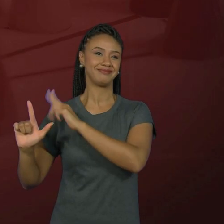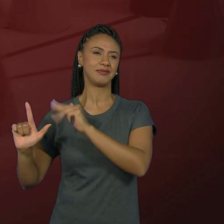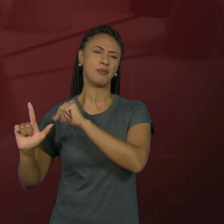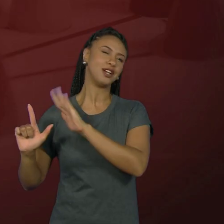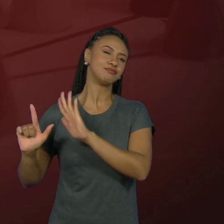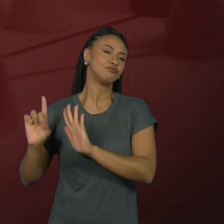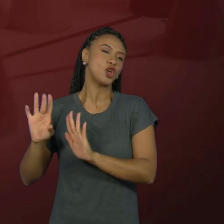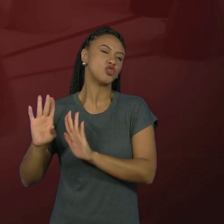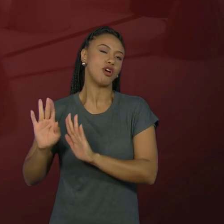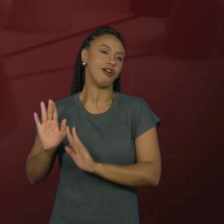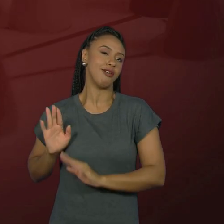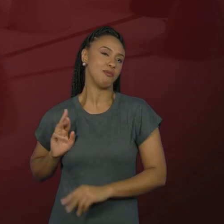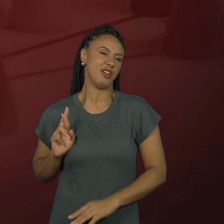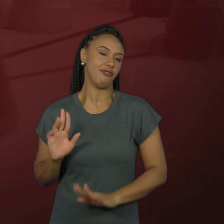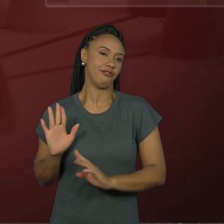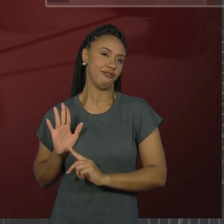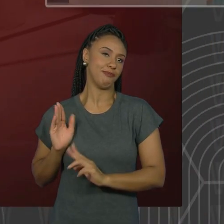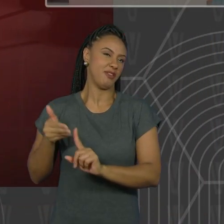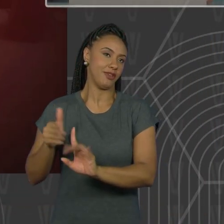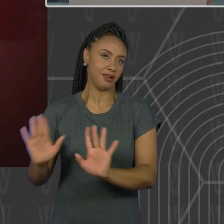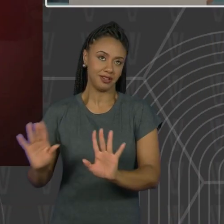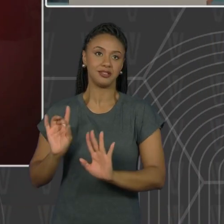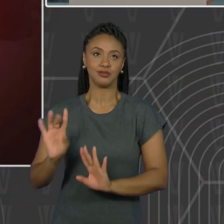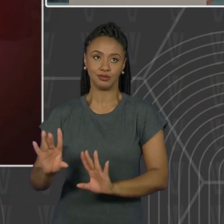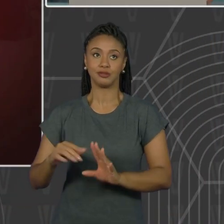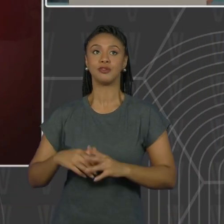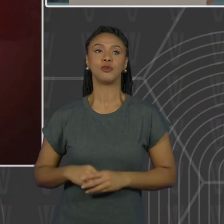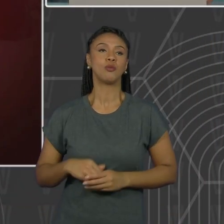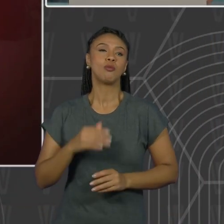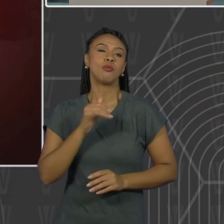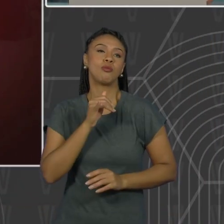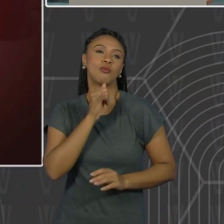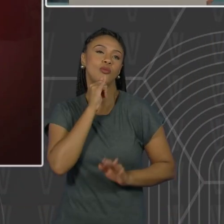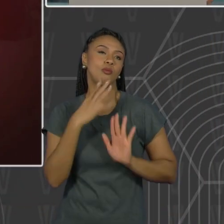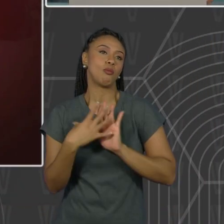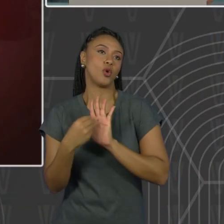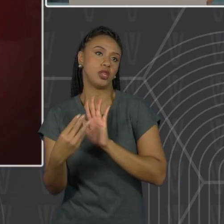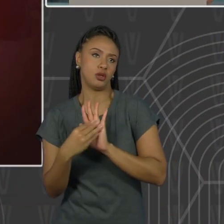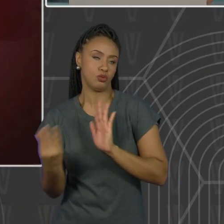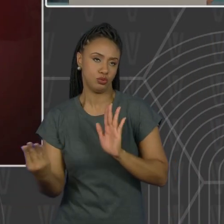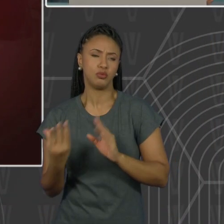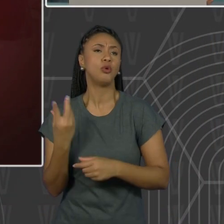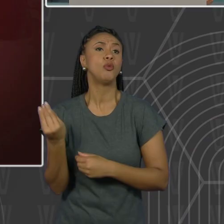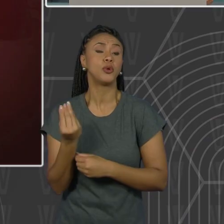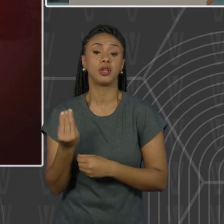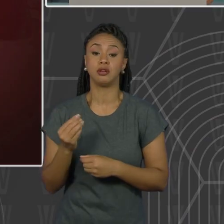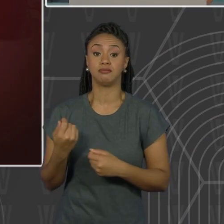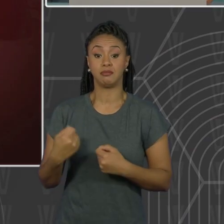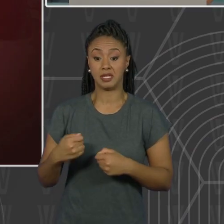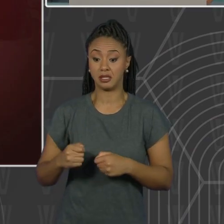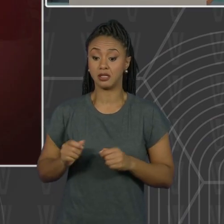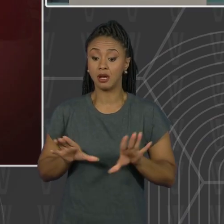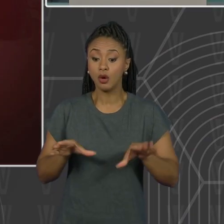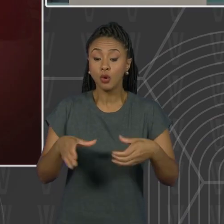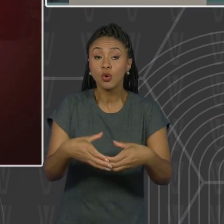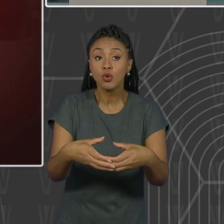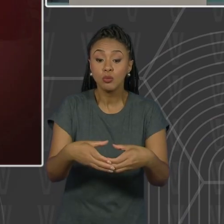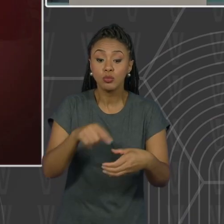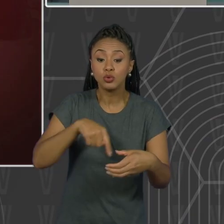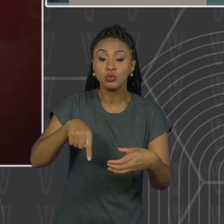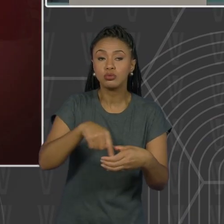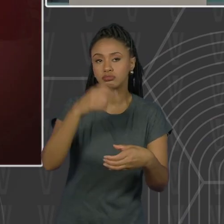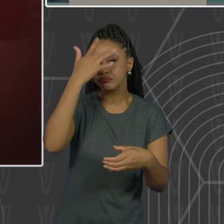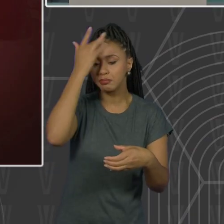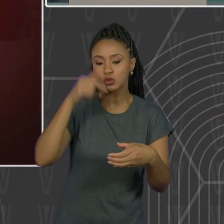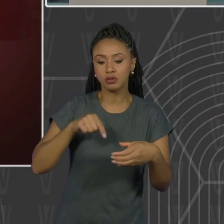então, a gente vai estar falando então de alguém ou de um grupo, né, que vai procurar